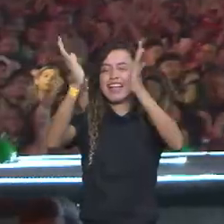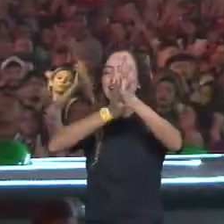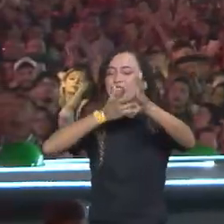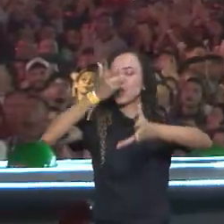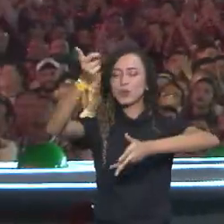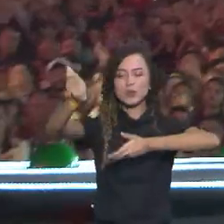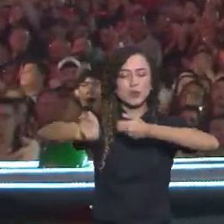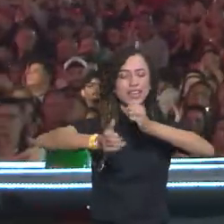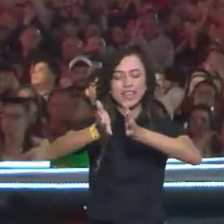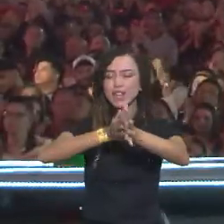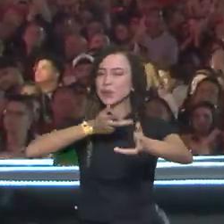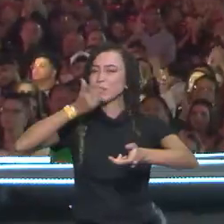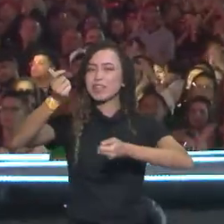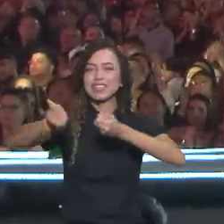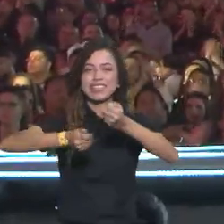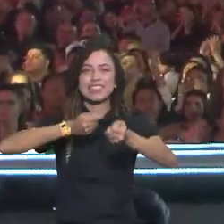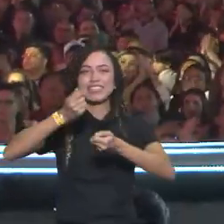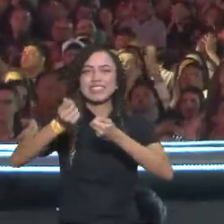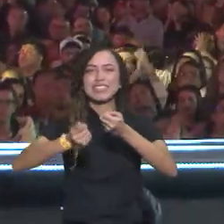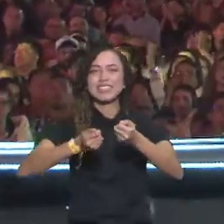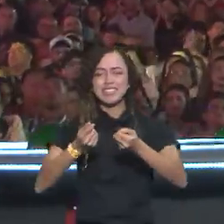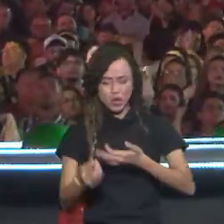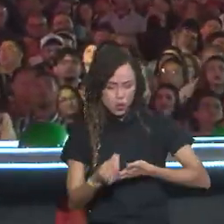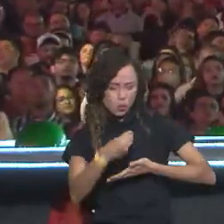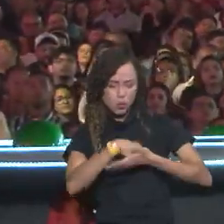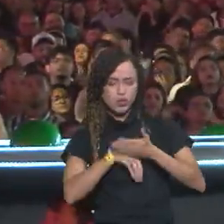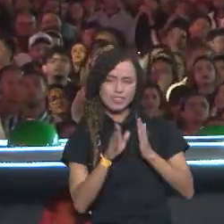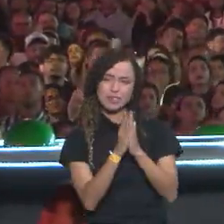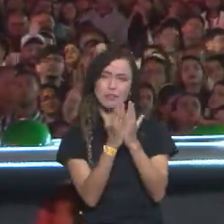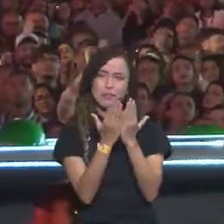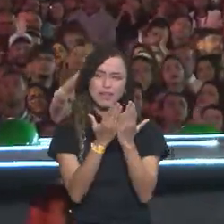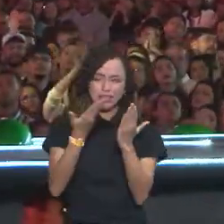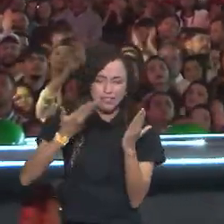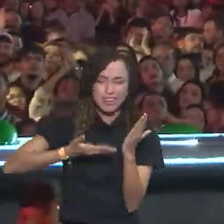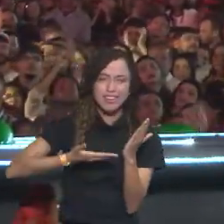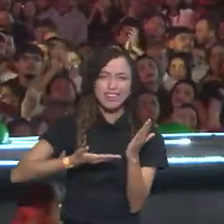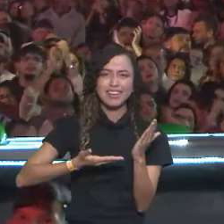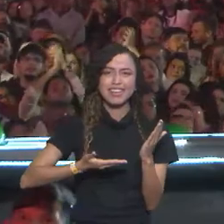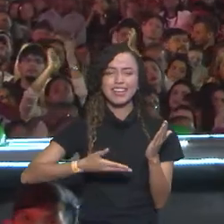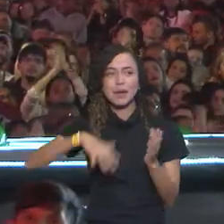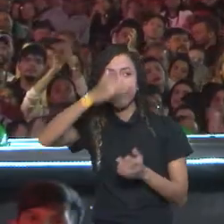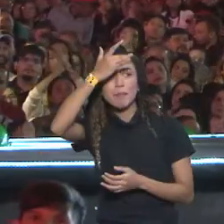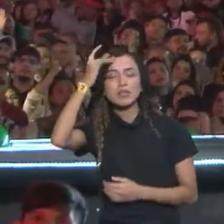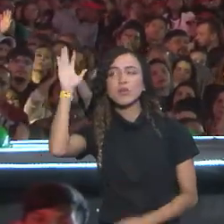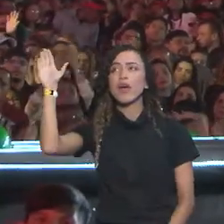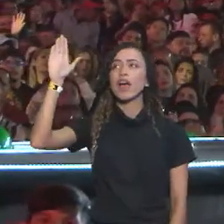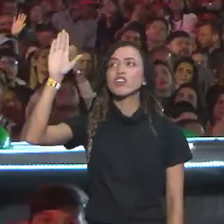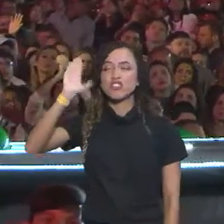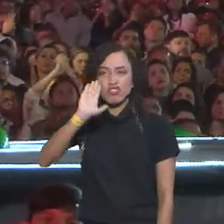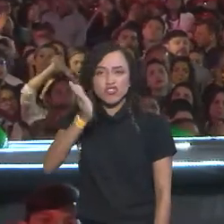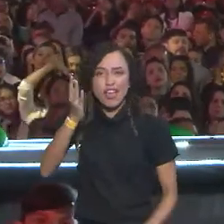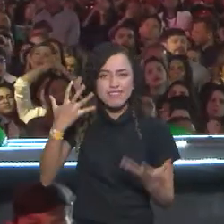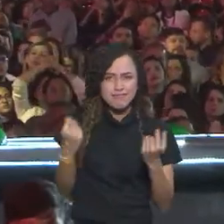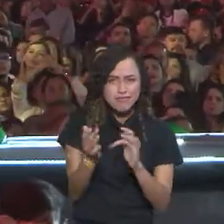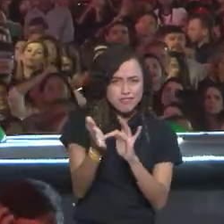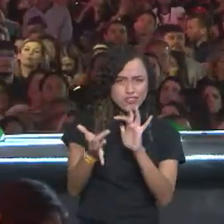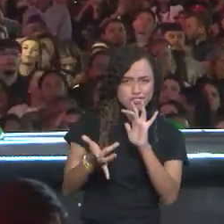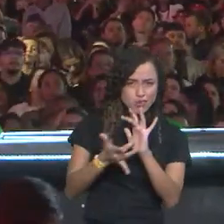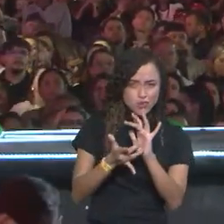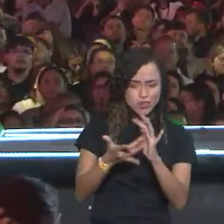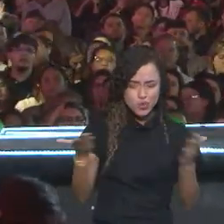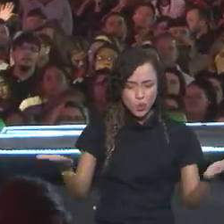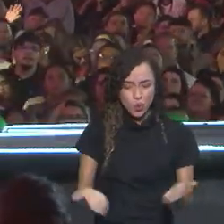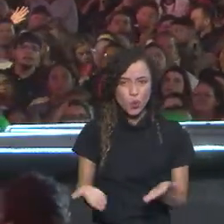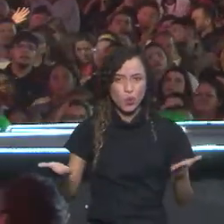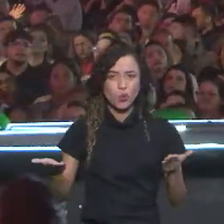Aleluia ele Guarda essa palavra você que levantou a sua mão dizendo que quer